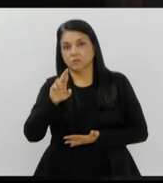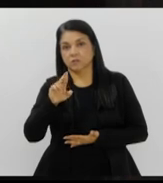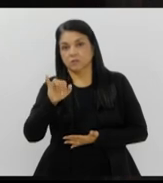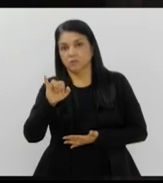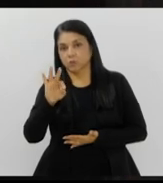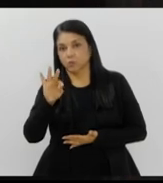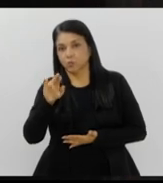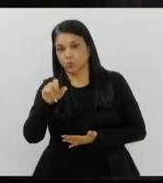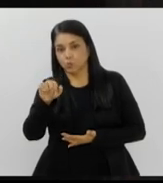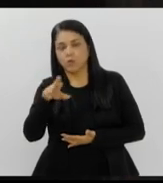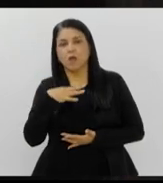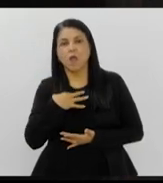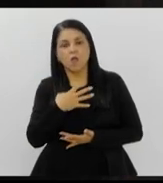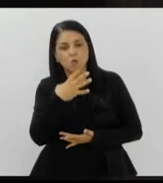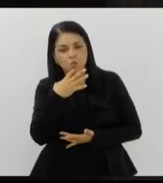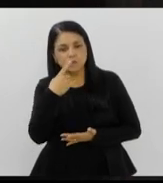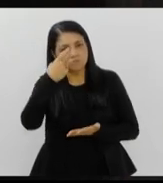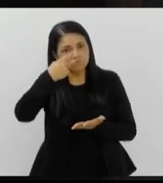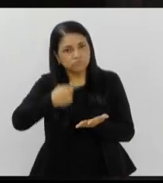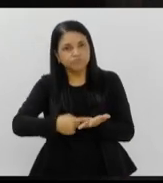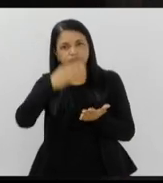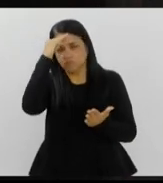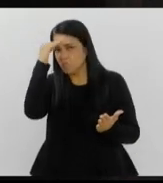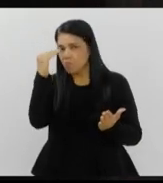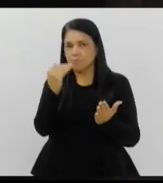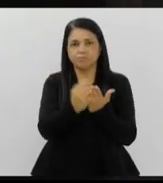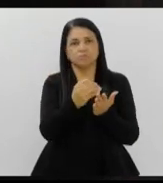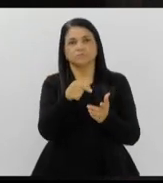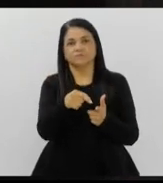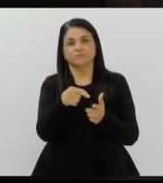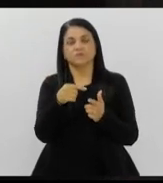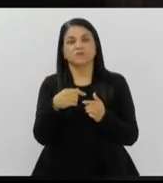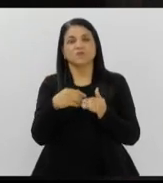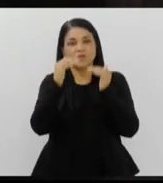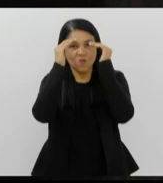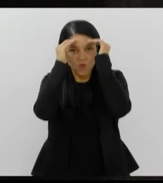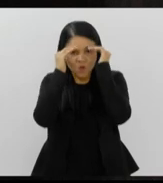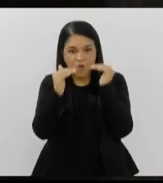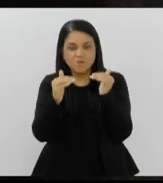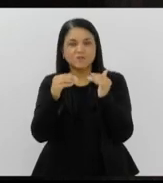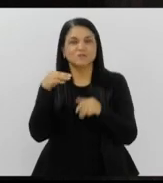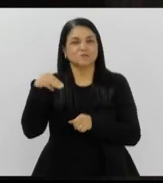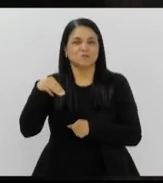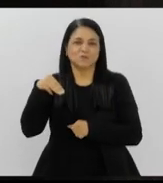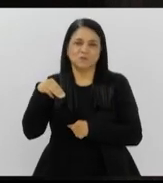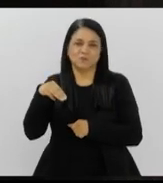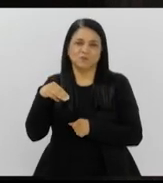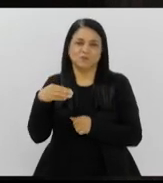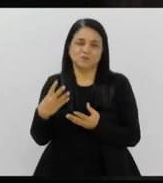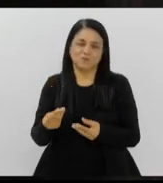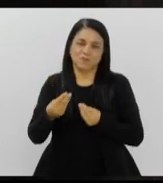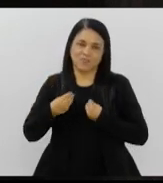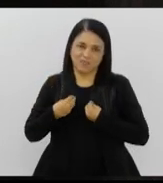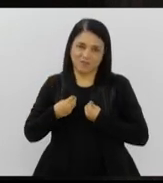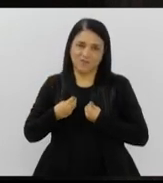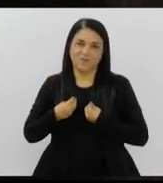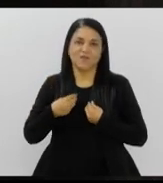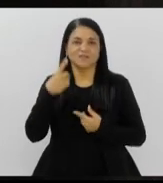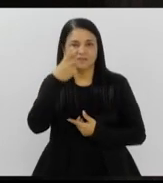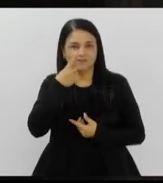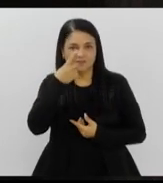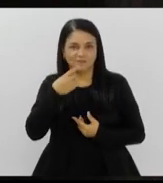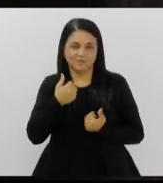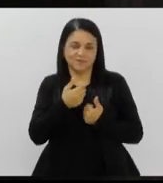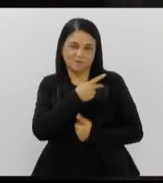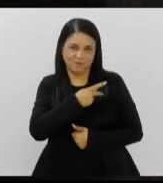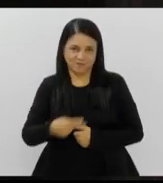reconhecimento ali do pacto que foi. Então, para obedecer aqui os minutos que a Tia Ju me concedeu, queria parabenizar aqui primeiro a